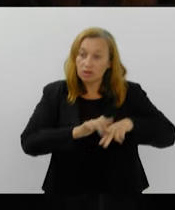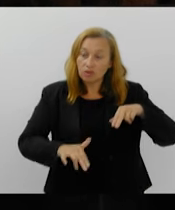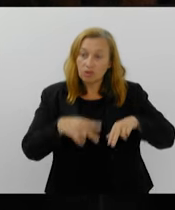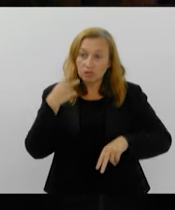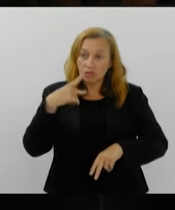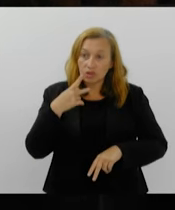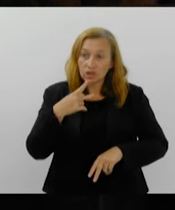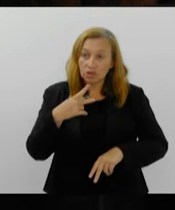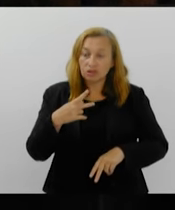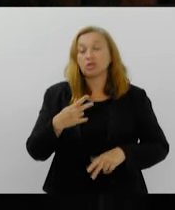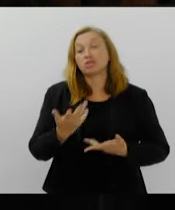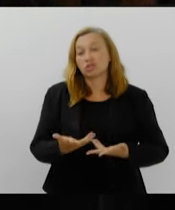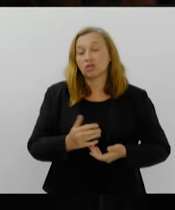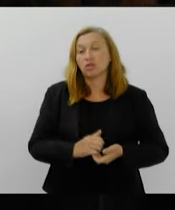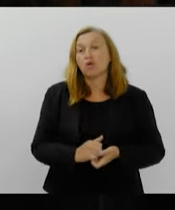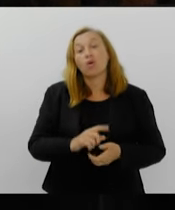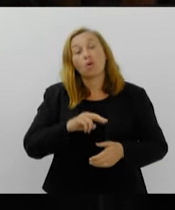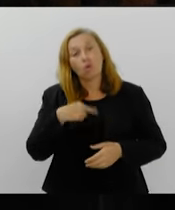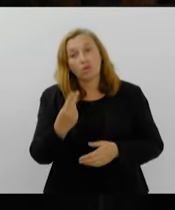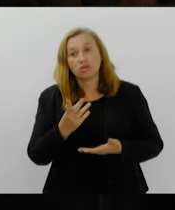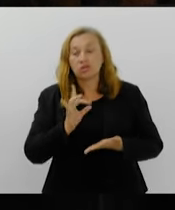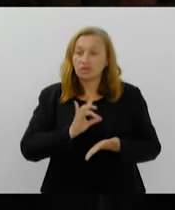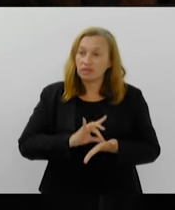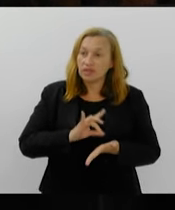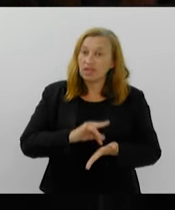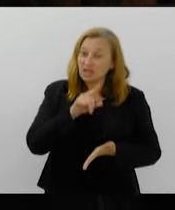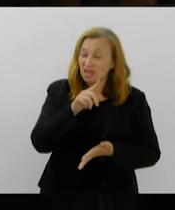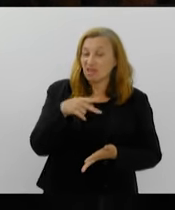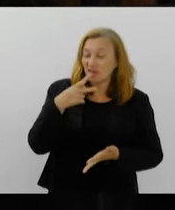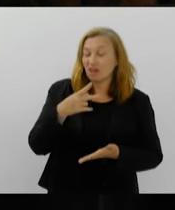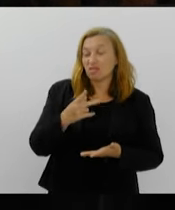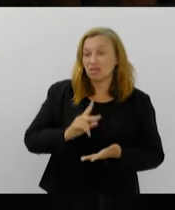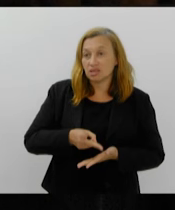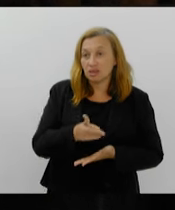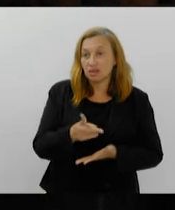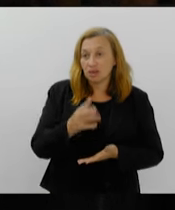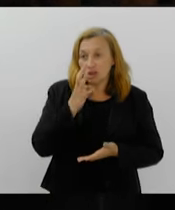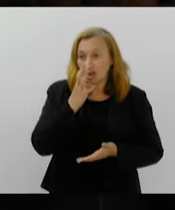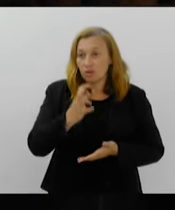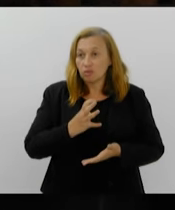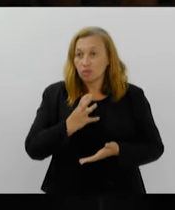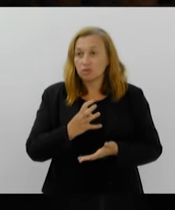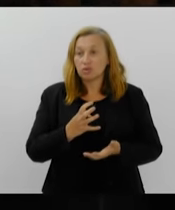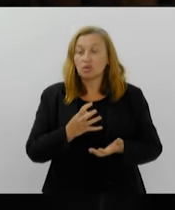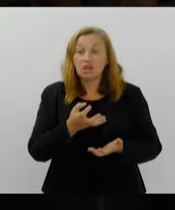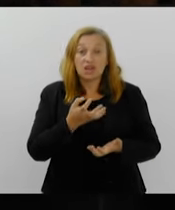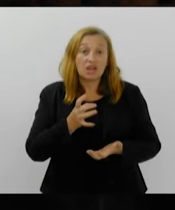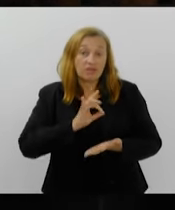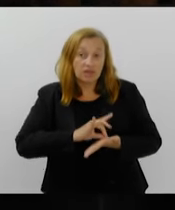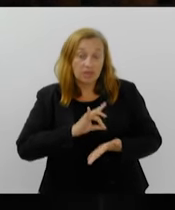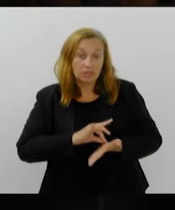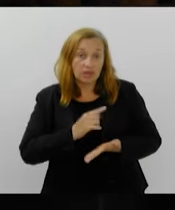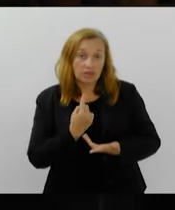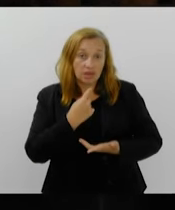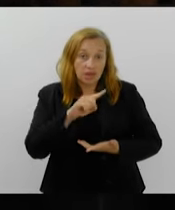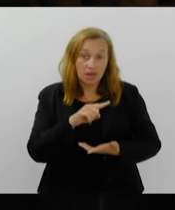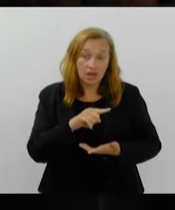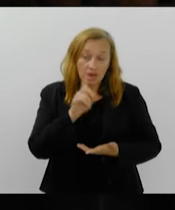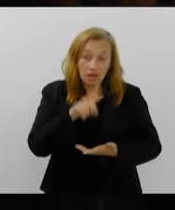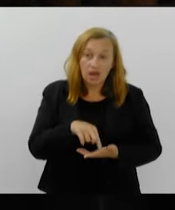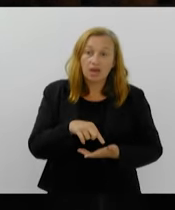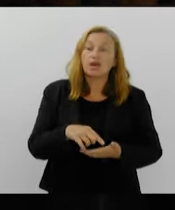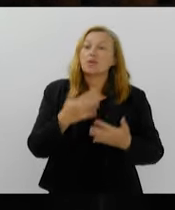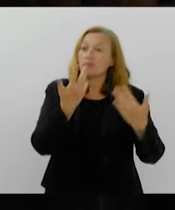de gênero ou daquilo que na verdade é como eles fazem sempre nos acusam do que eles verdadeiramente são Então parabéns pela